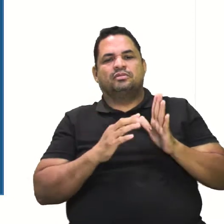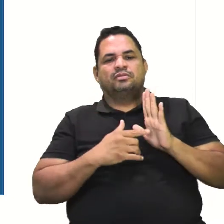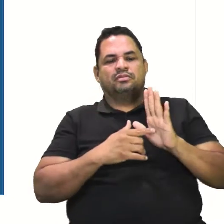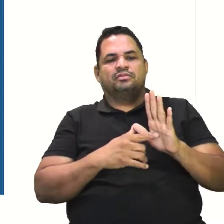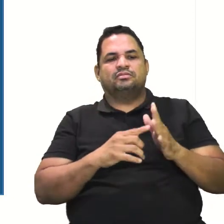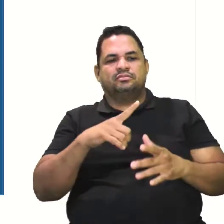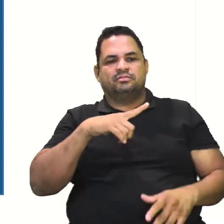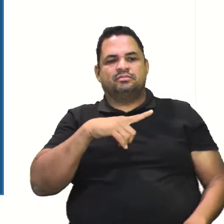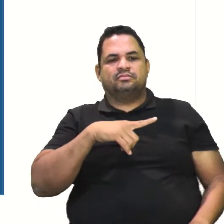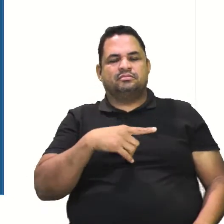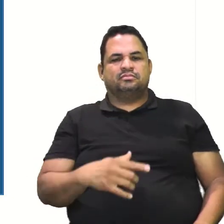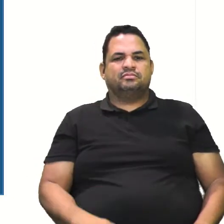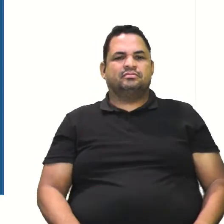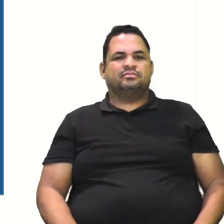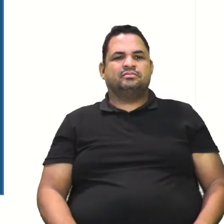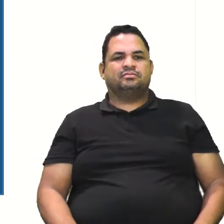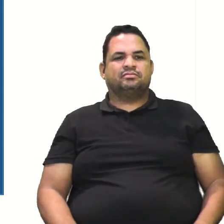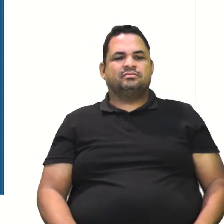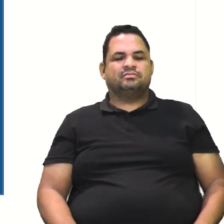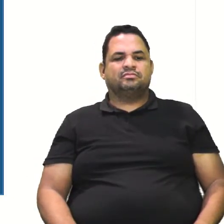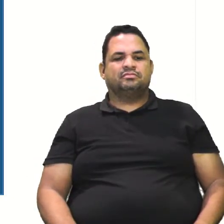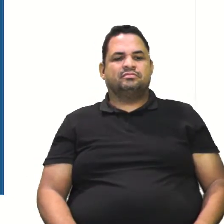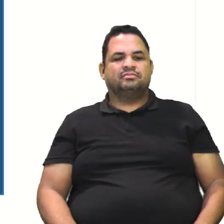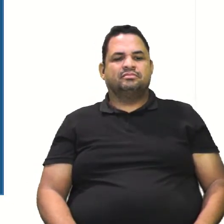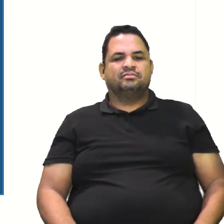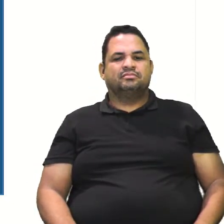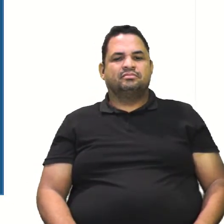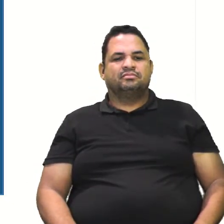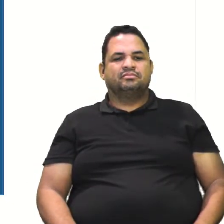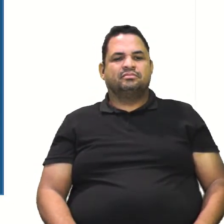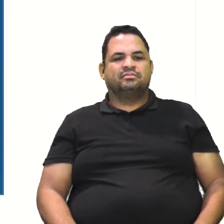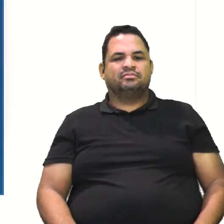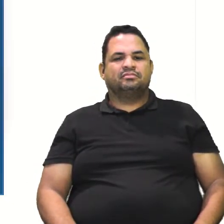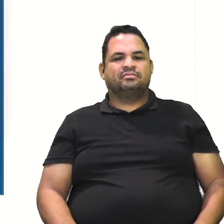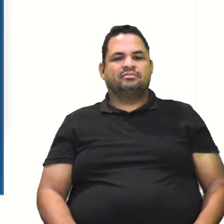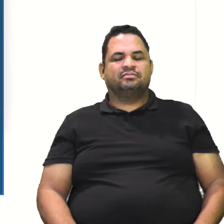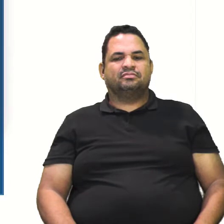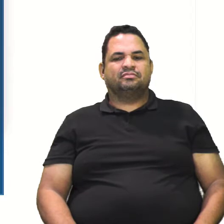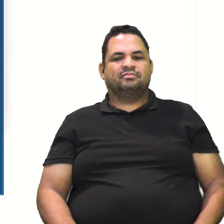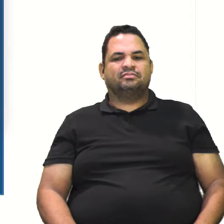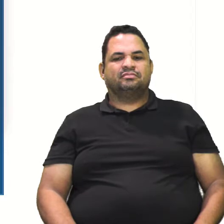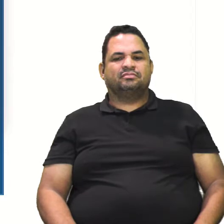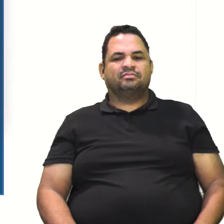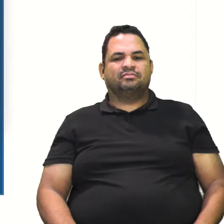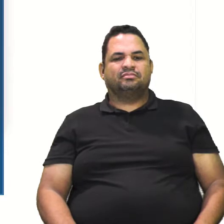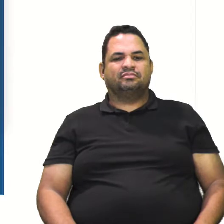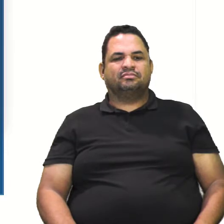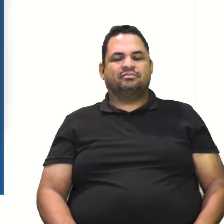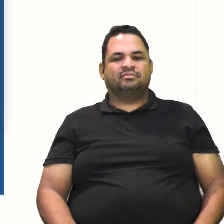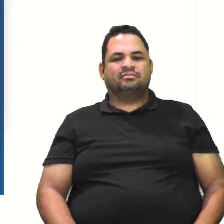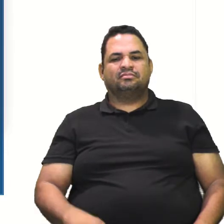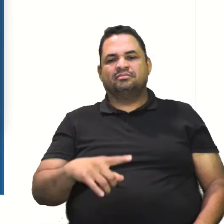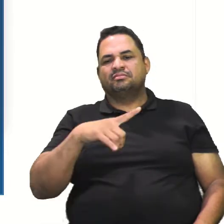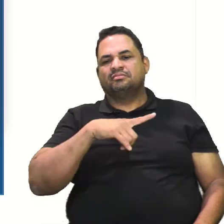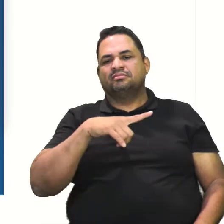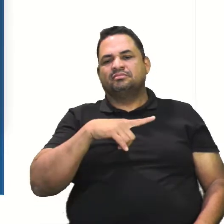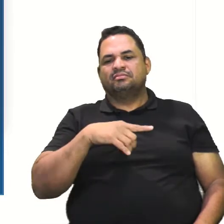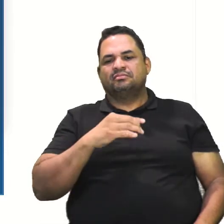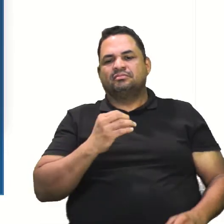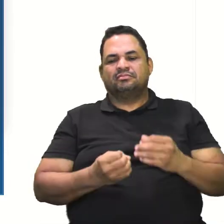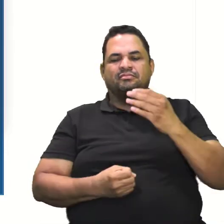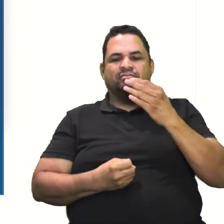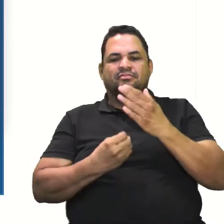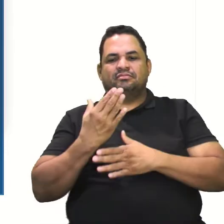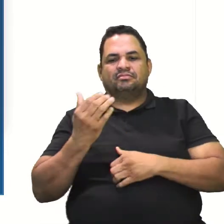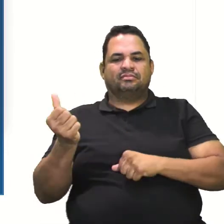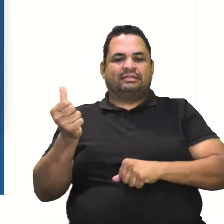citadas, temos... Aí a figura não vai aparecer para vocês. Não, mas a gente tem que mostrar para eles, tá aí, ó. tá? Então, olha aí, é porque o surgir